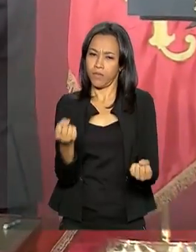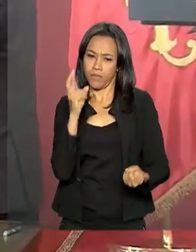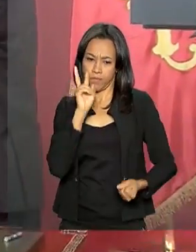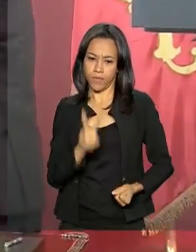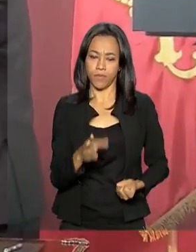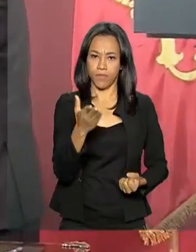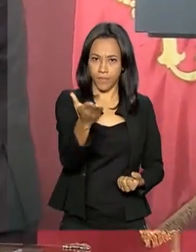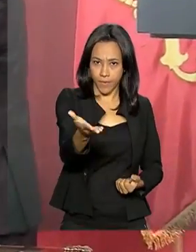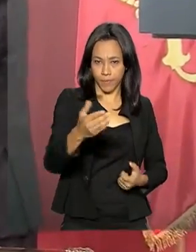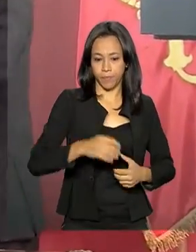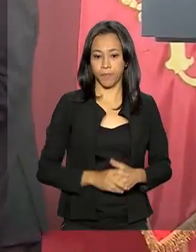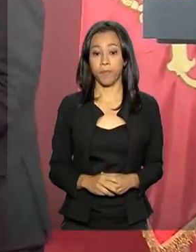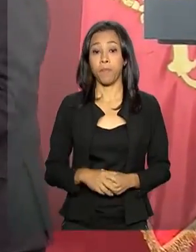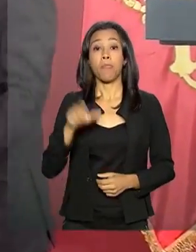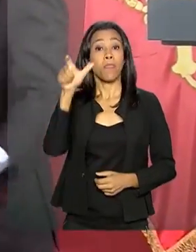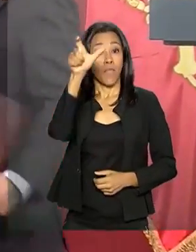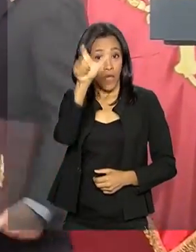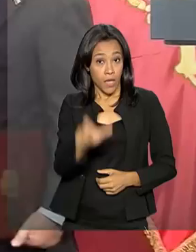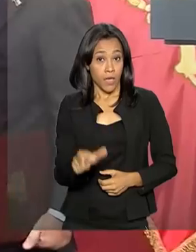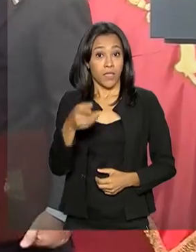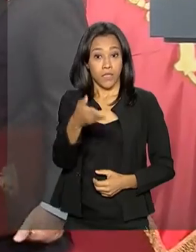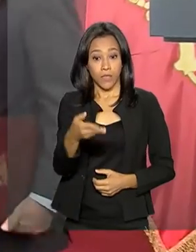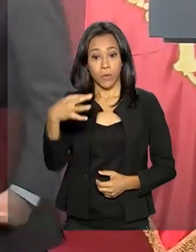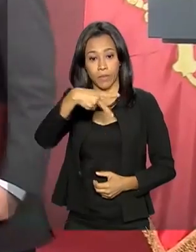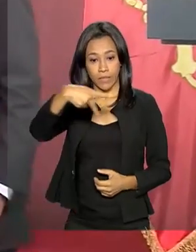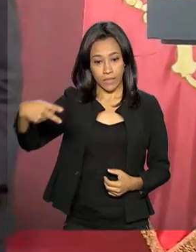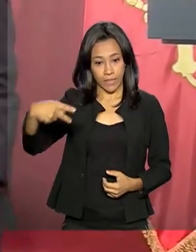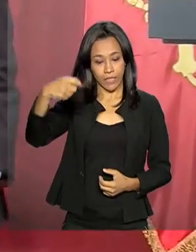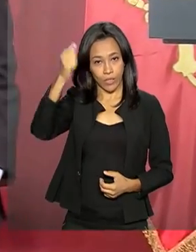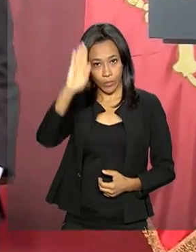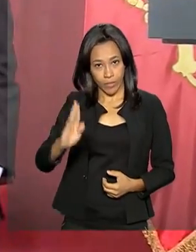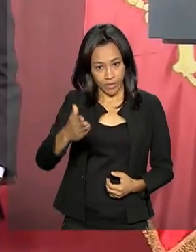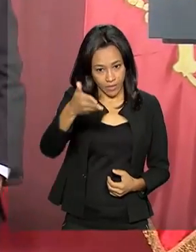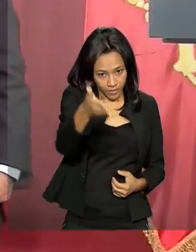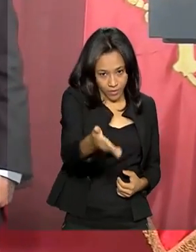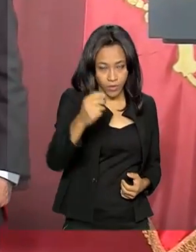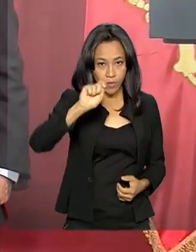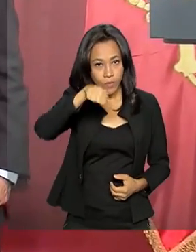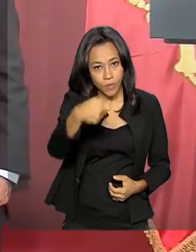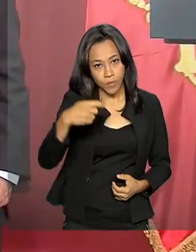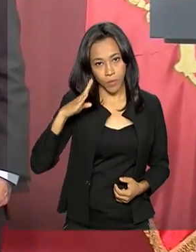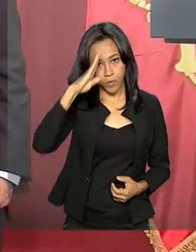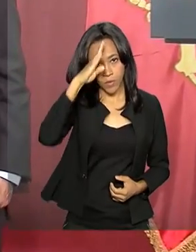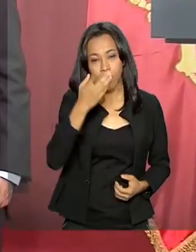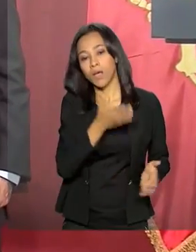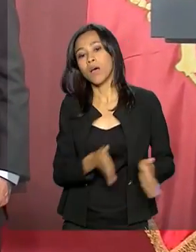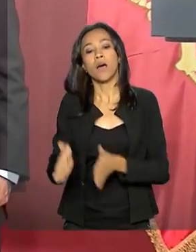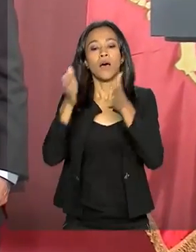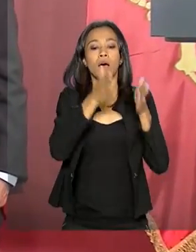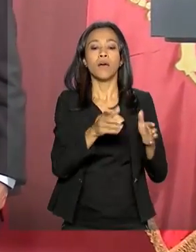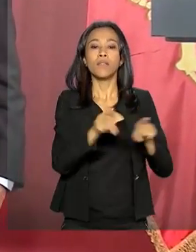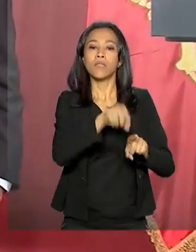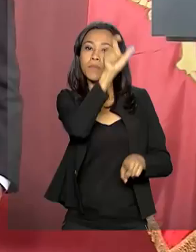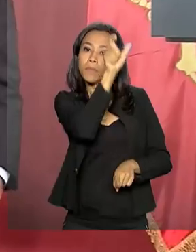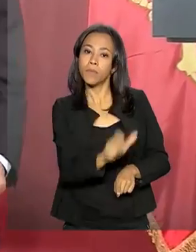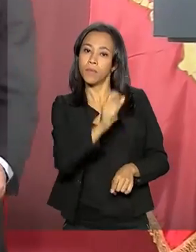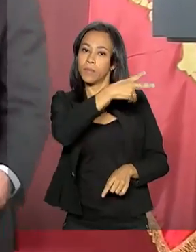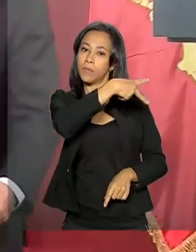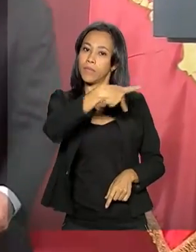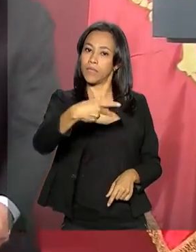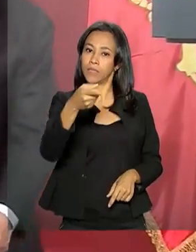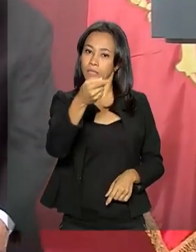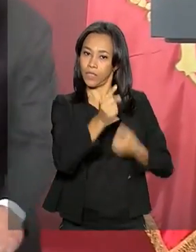o excelentíssimo presidente da República Federativa do Brasil, o senhor Jair Bolsonaro, e a sua excelência, o presidente da República do Chile,